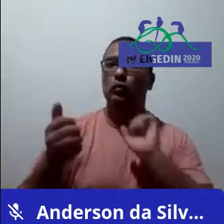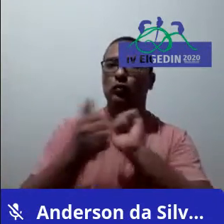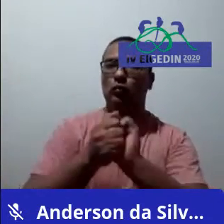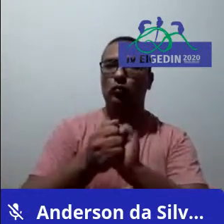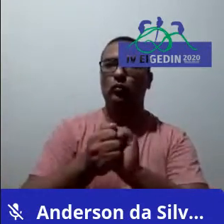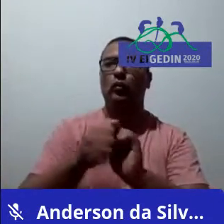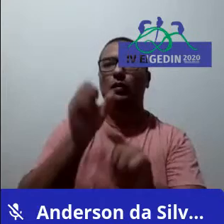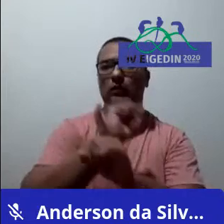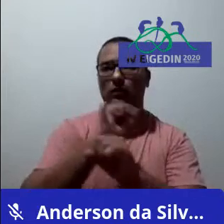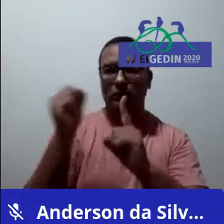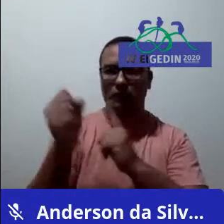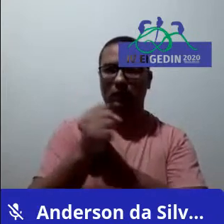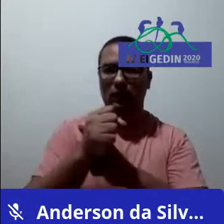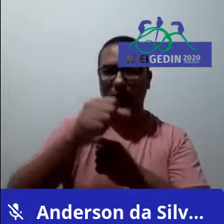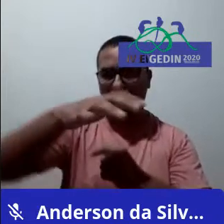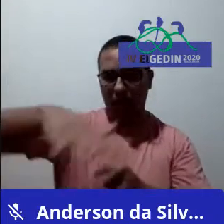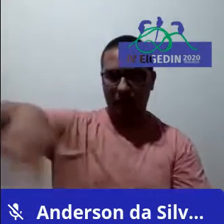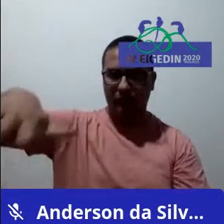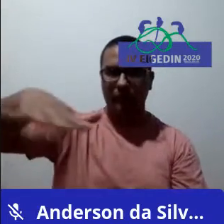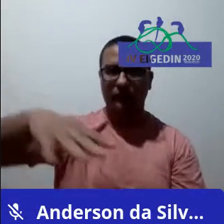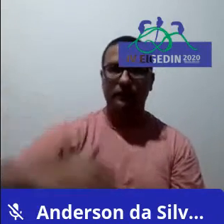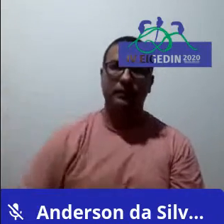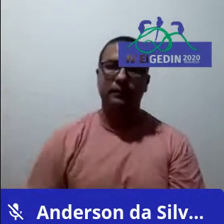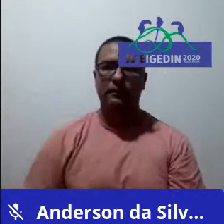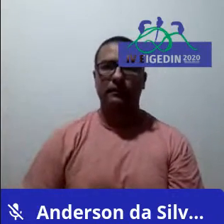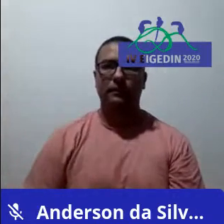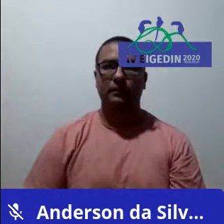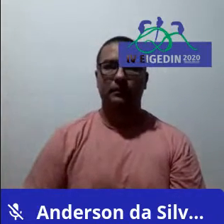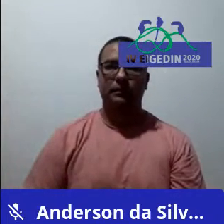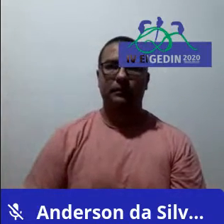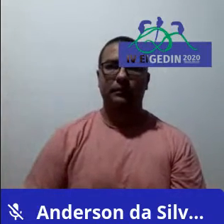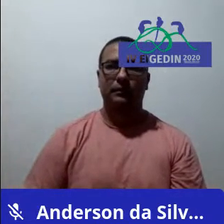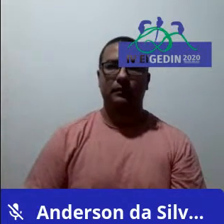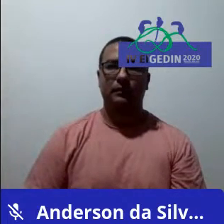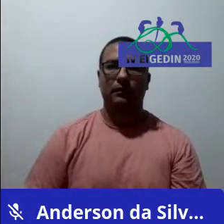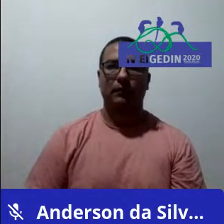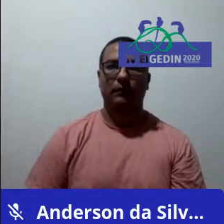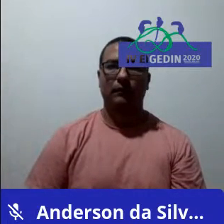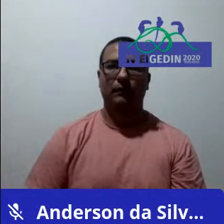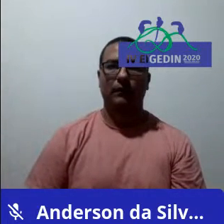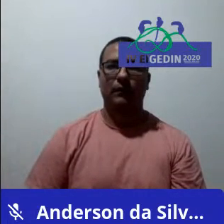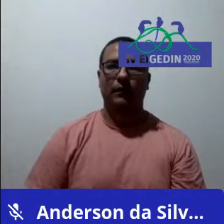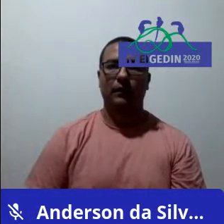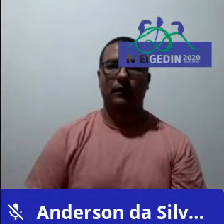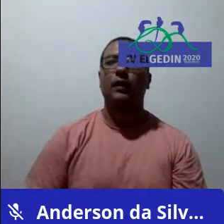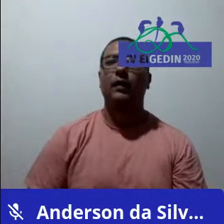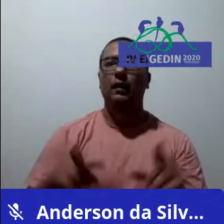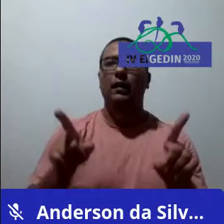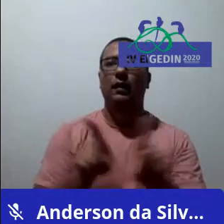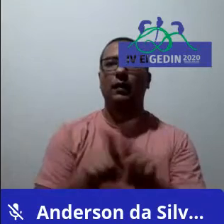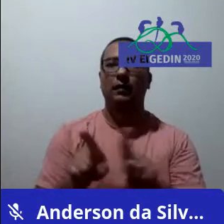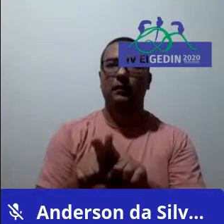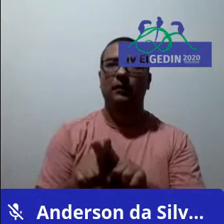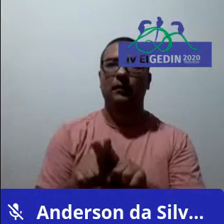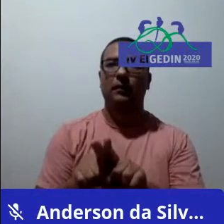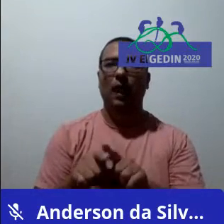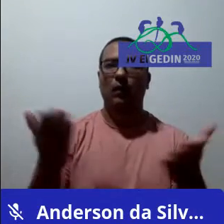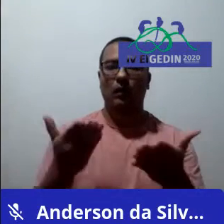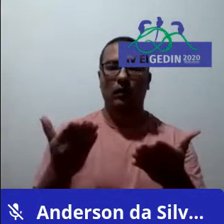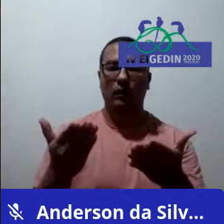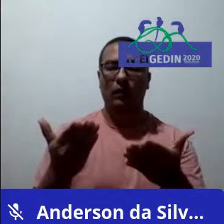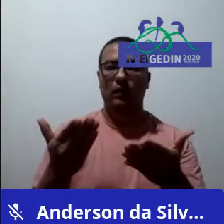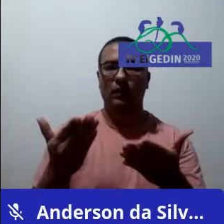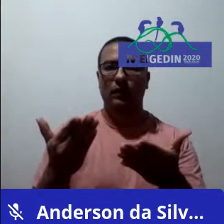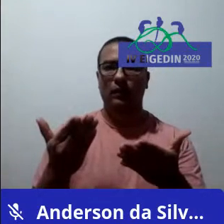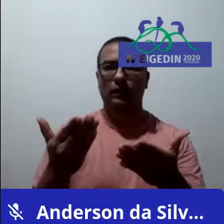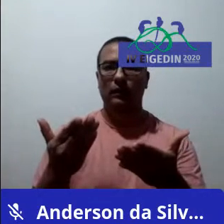daquela região. Então, só para fechar, eu salientaria, digamos assim, a contribuição, né, tanto